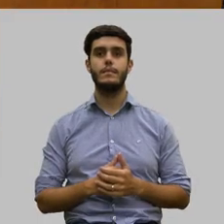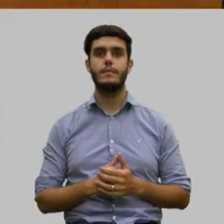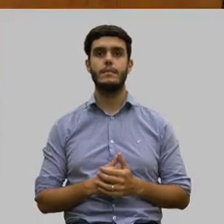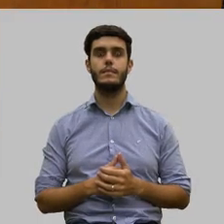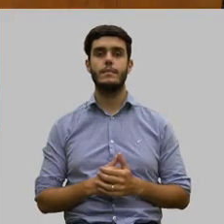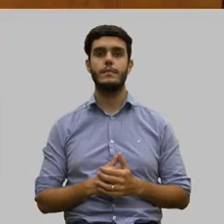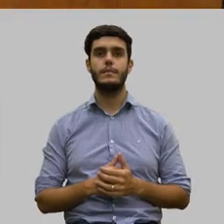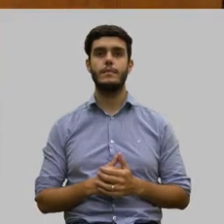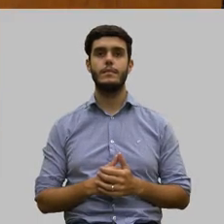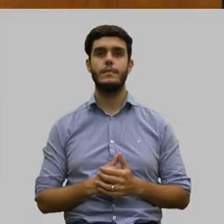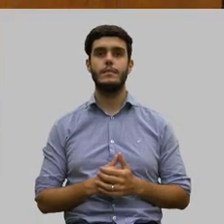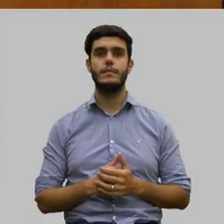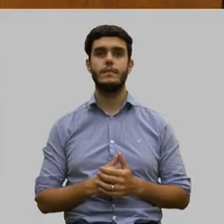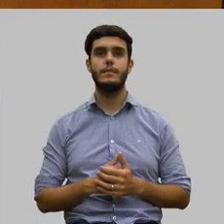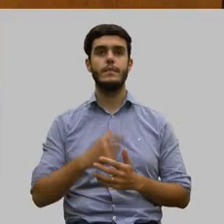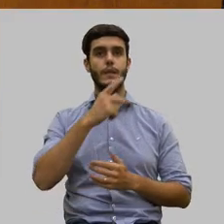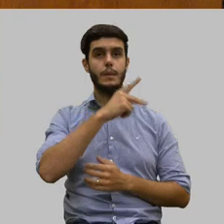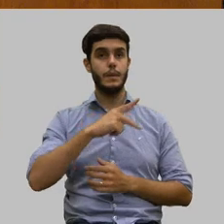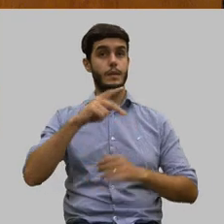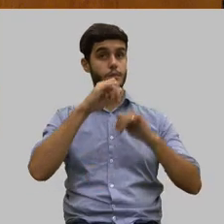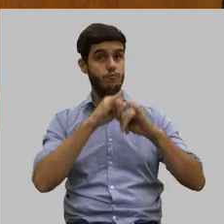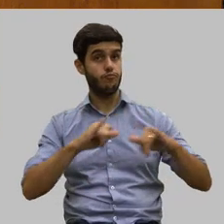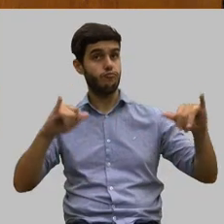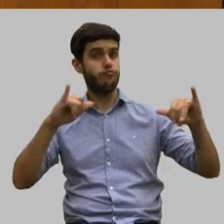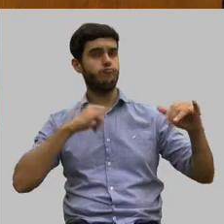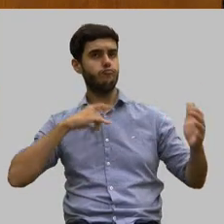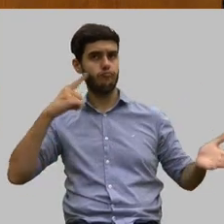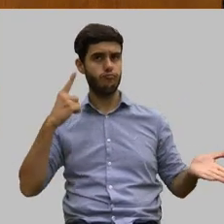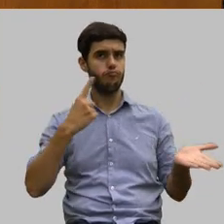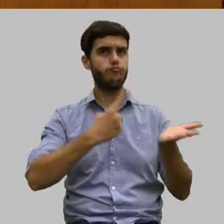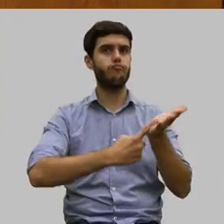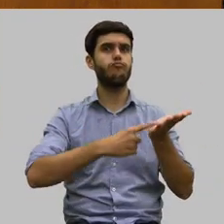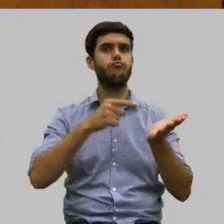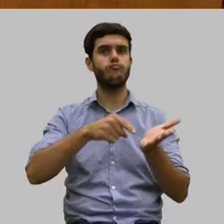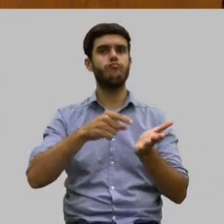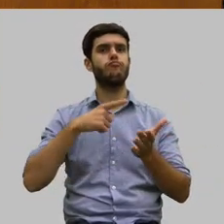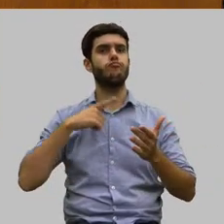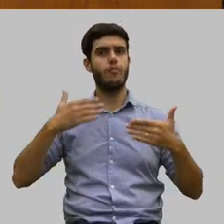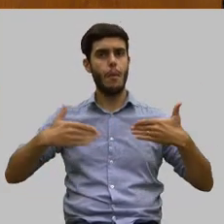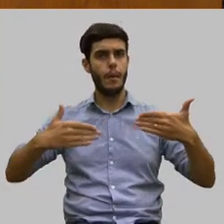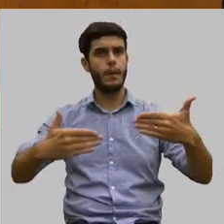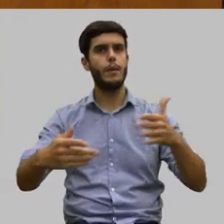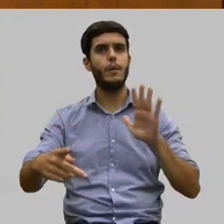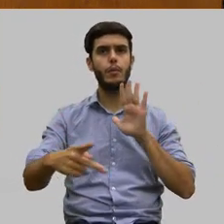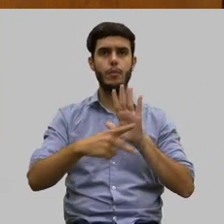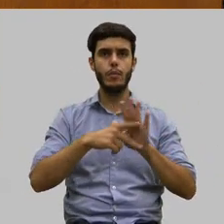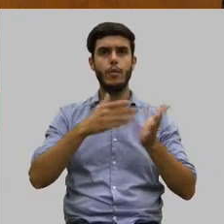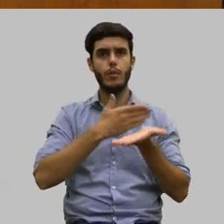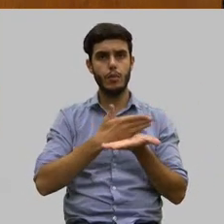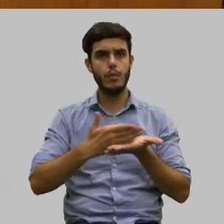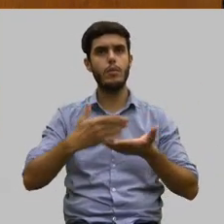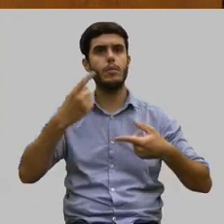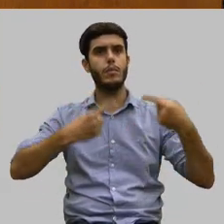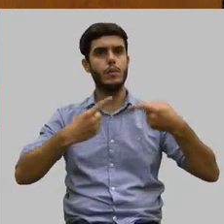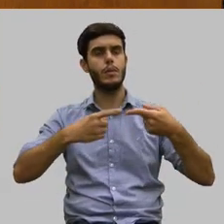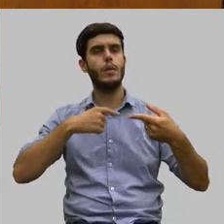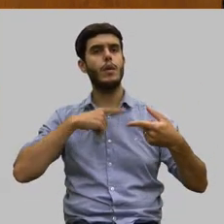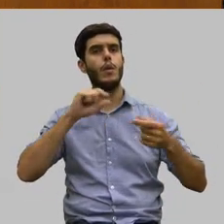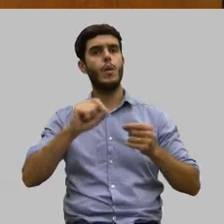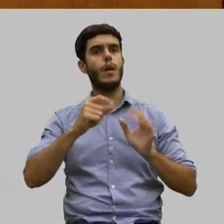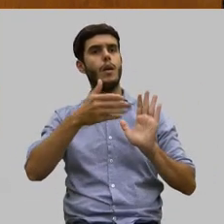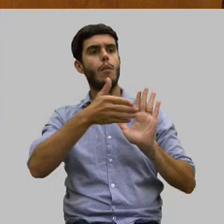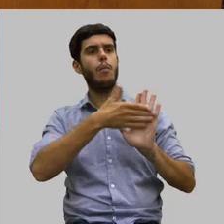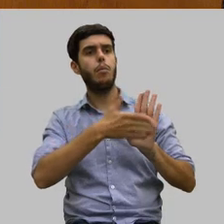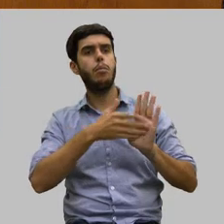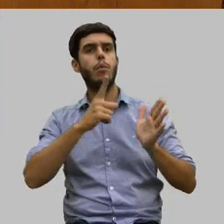presidência informa que para afirmar o compromisso com papel fiscalizador do Parlamento Mineiro iniciamos a o Assembleia fiscaliza da prestação de contas da segunda sessão